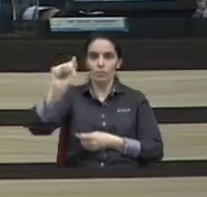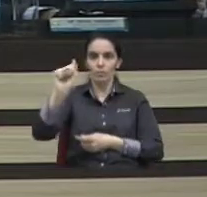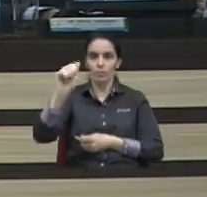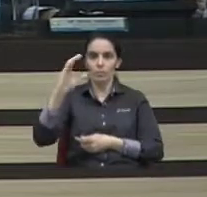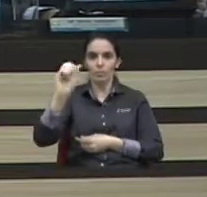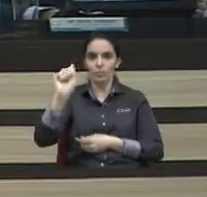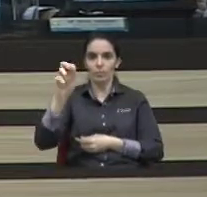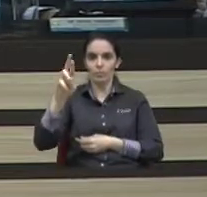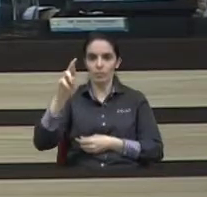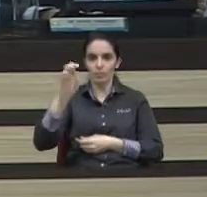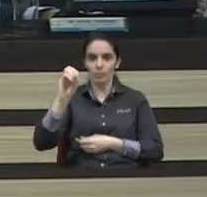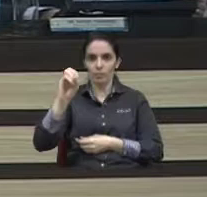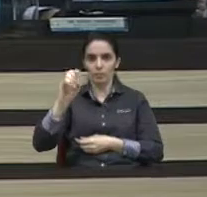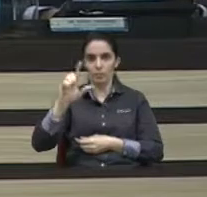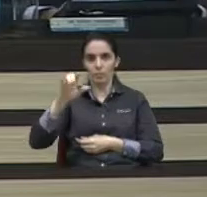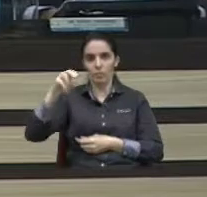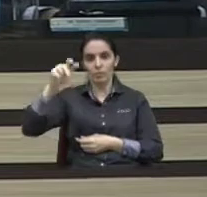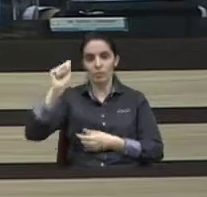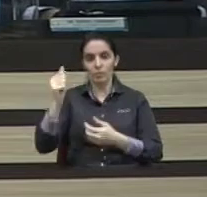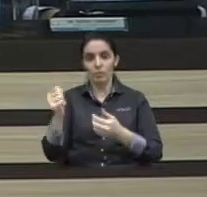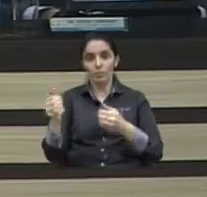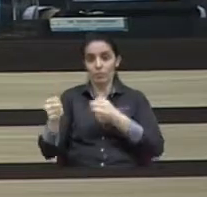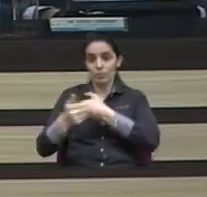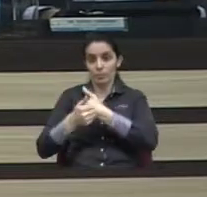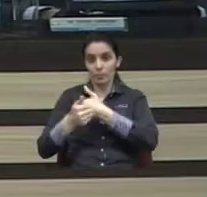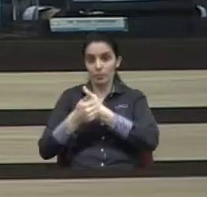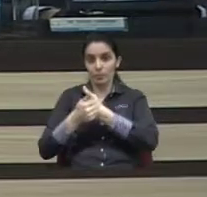nosso clube, neste município de Limeira.